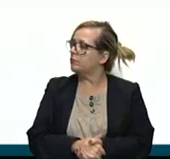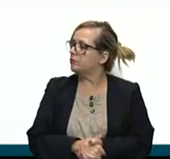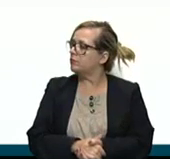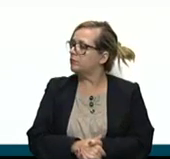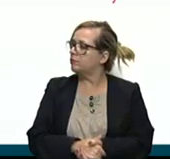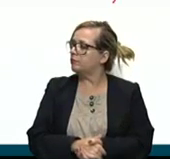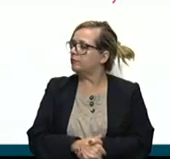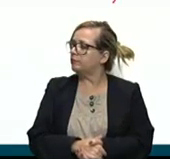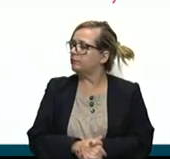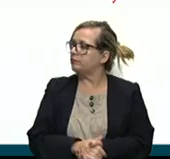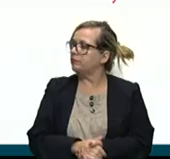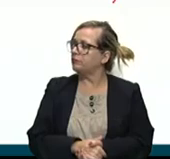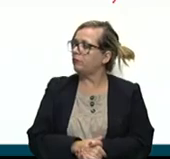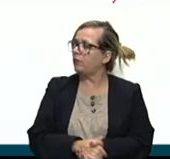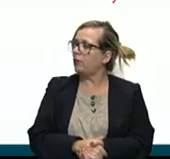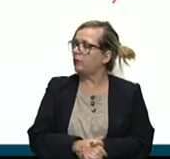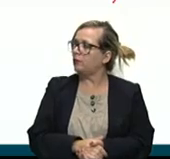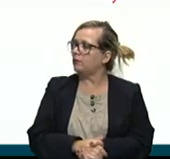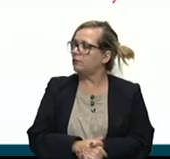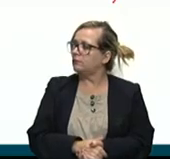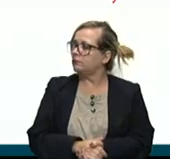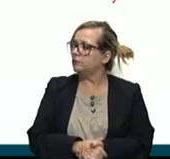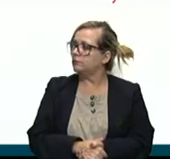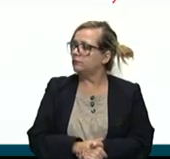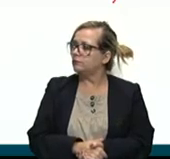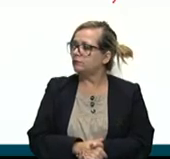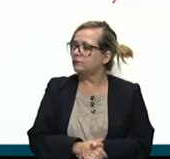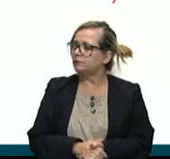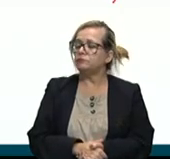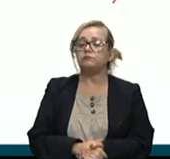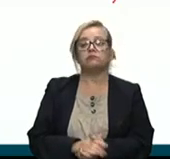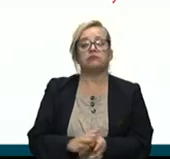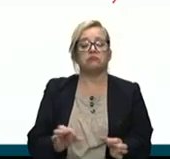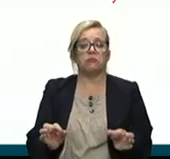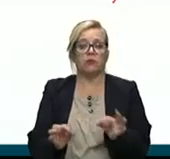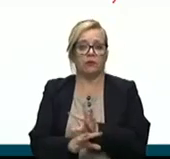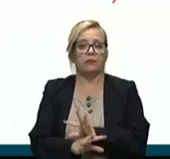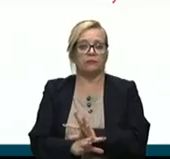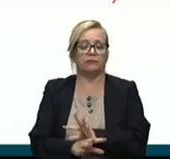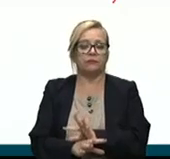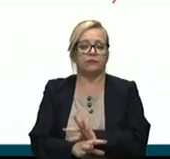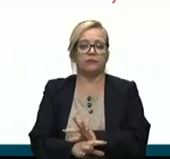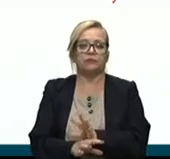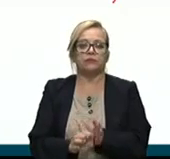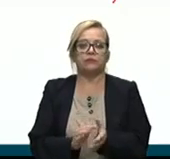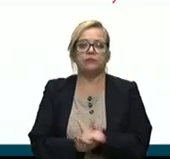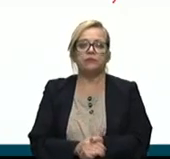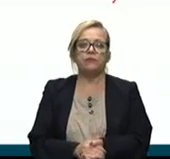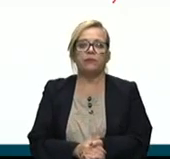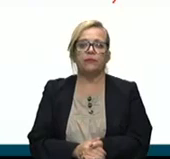Nós temos 4 dados. Então, feito isso, vamos à resolução.